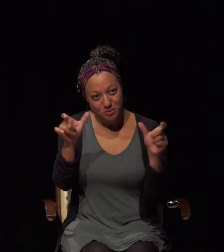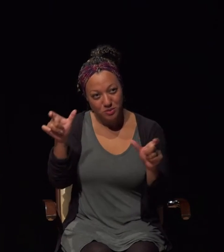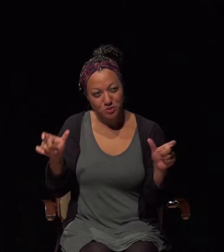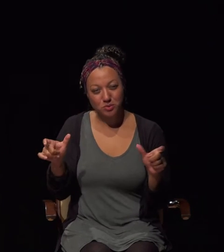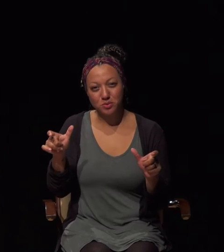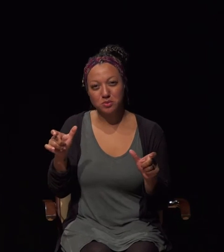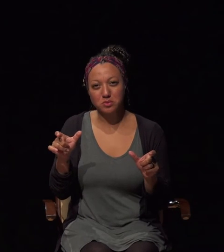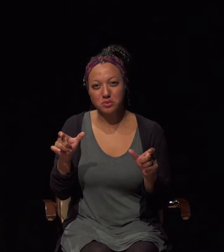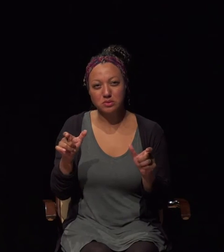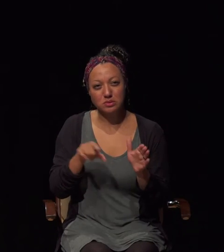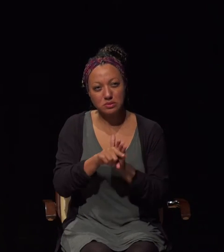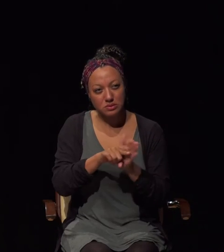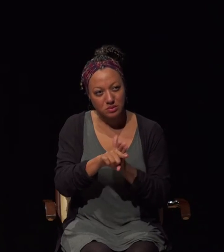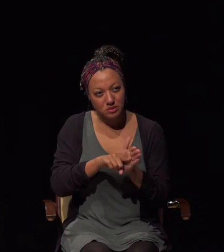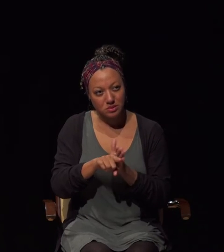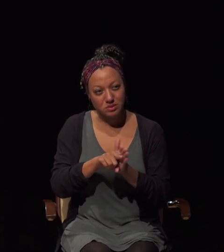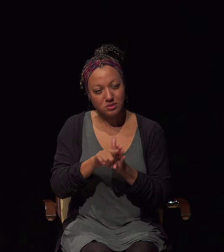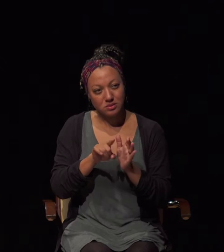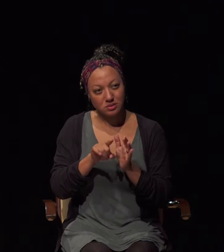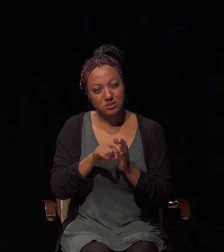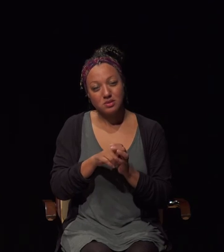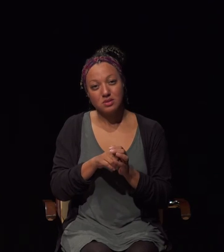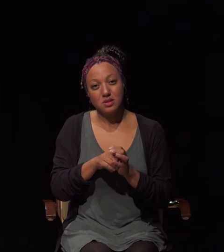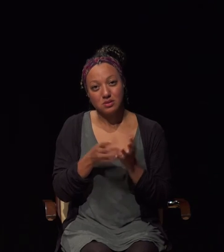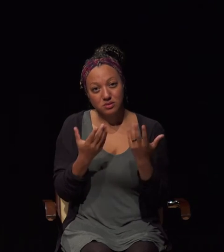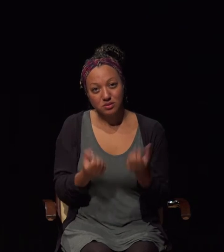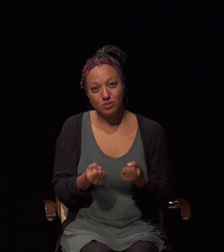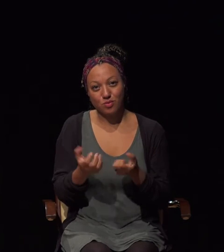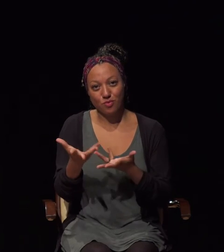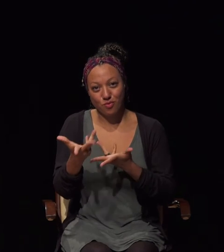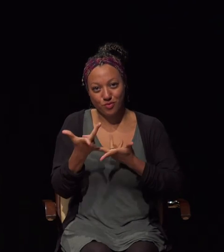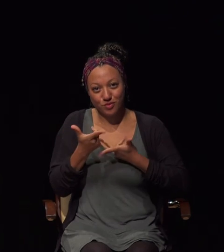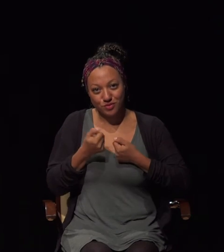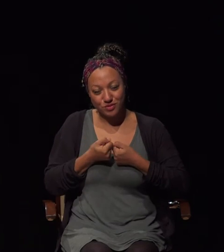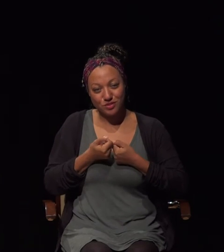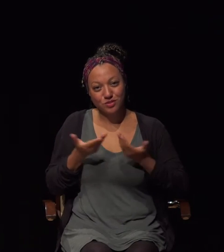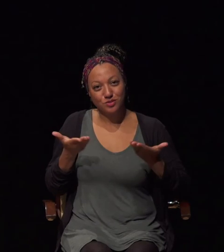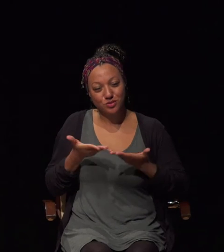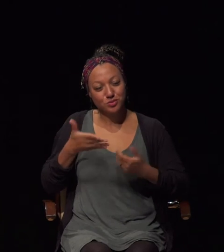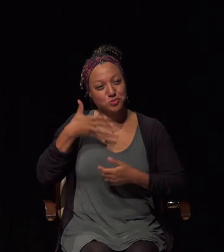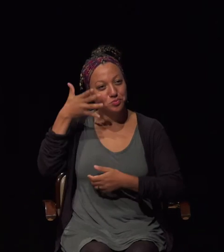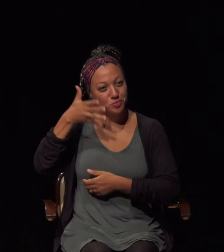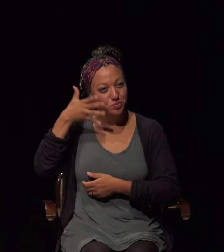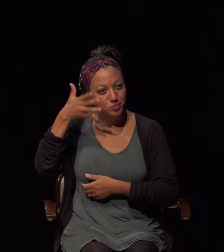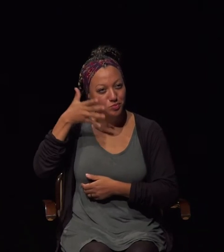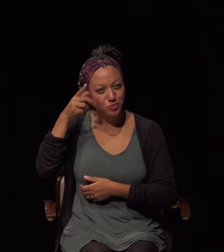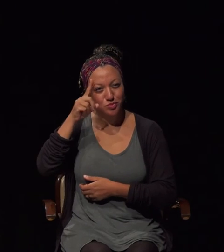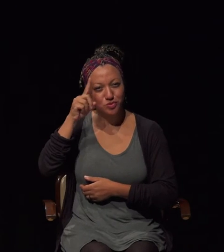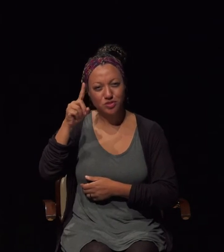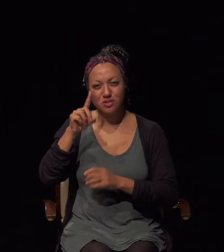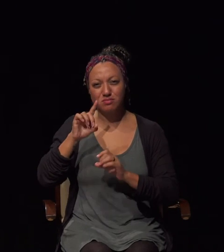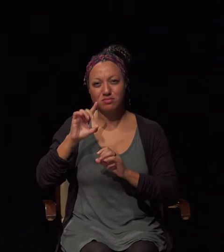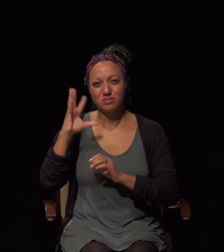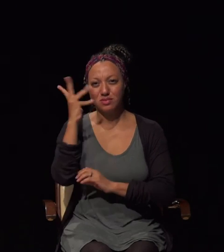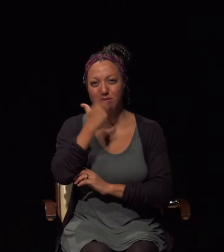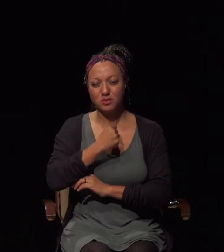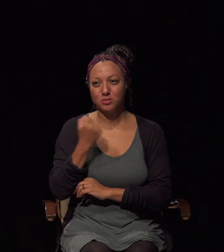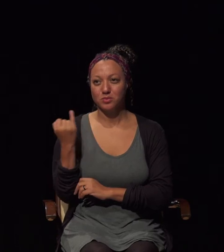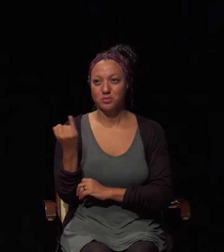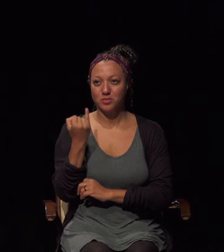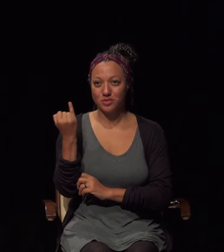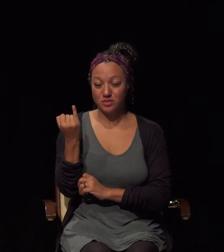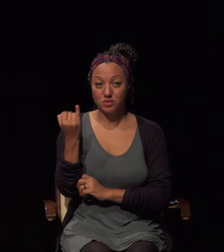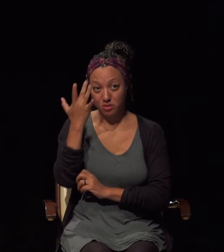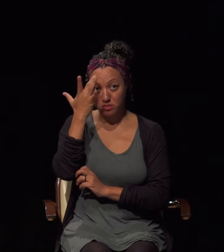os especialistas enfim que aceitaram esse convite e que tem nos brindado com esse dia tão bonito tão importante E